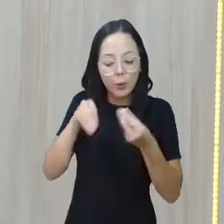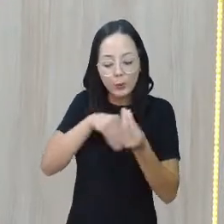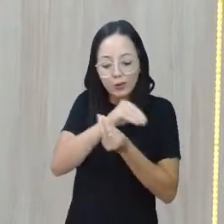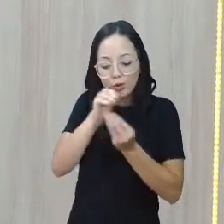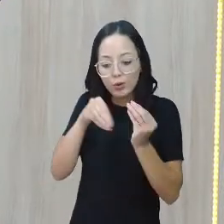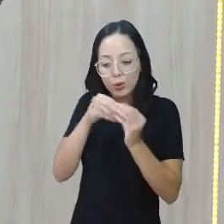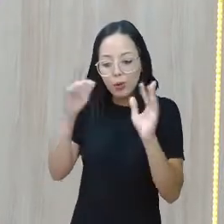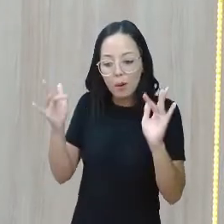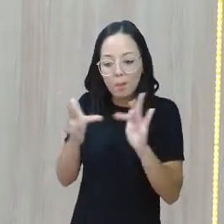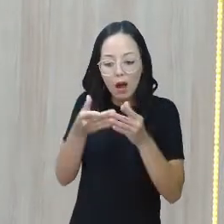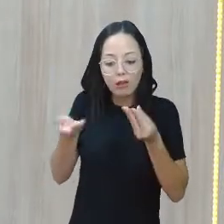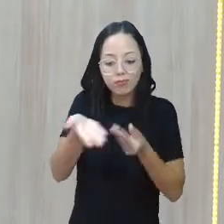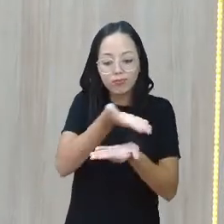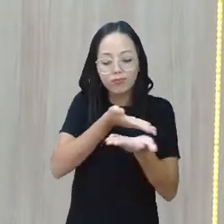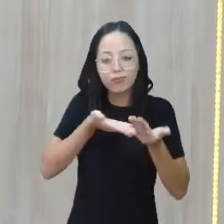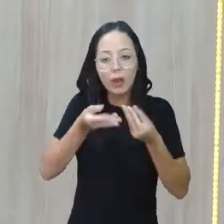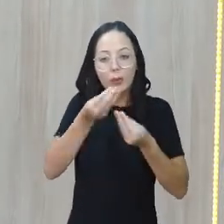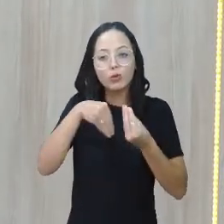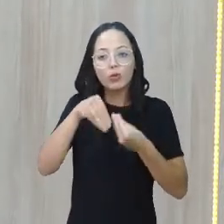mistura.